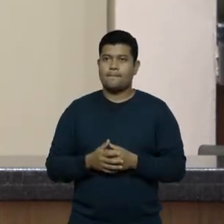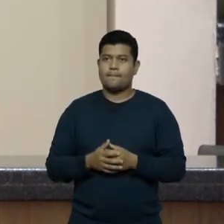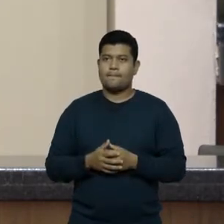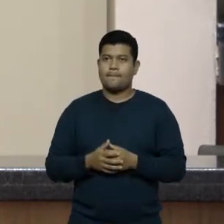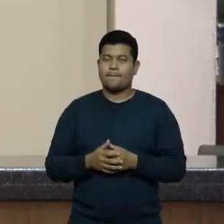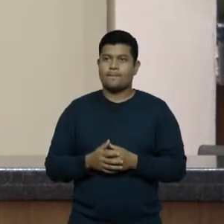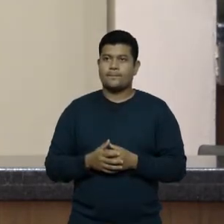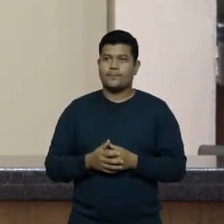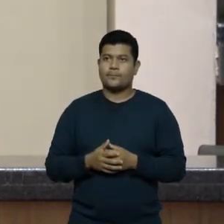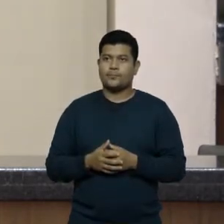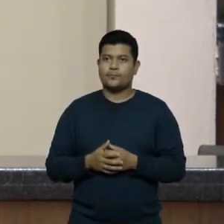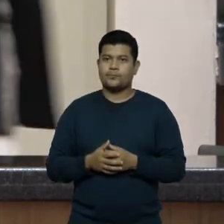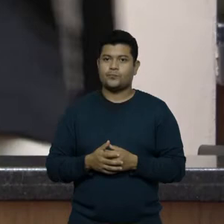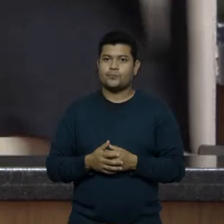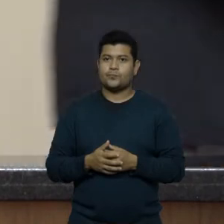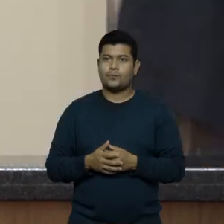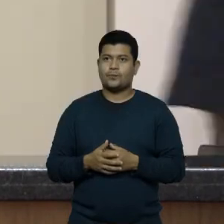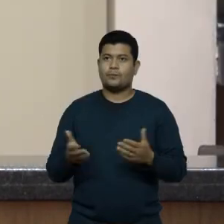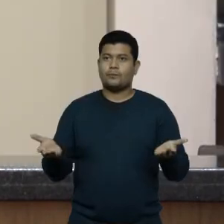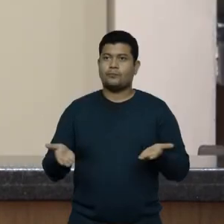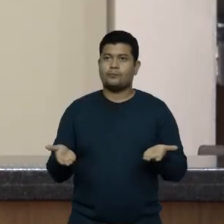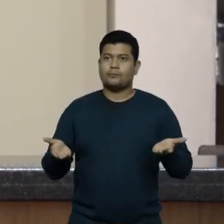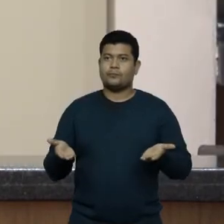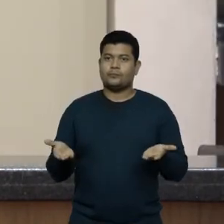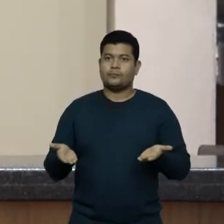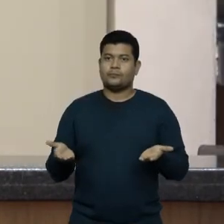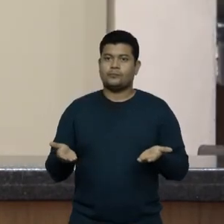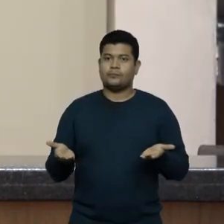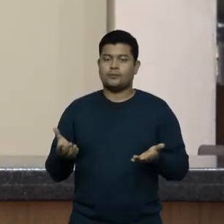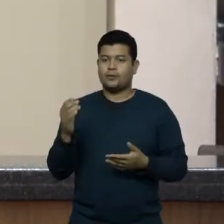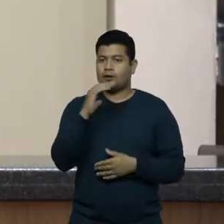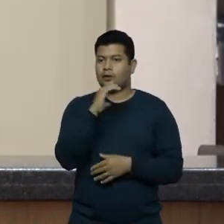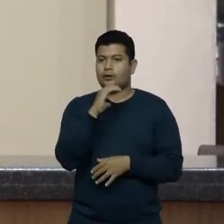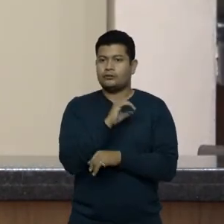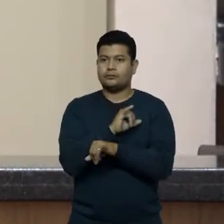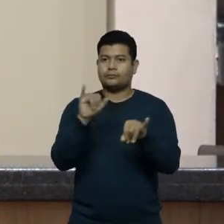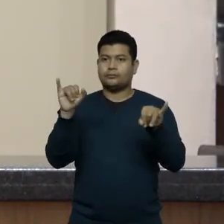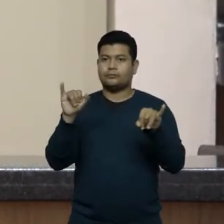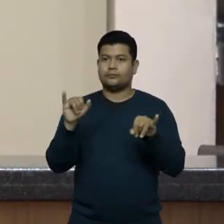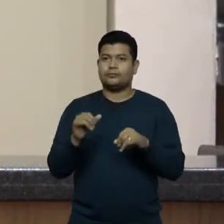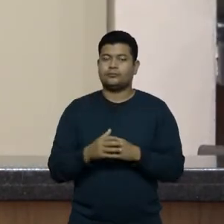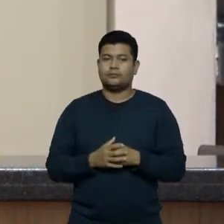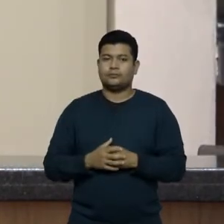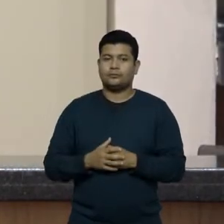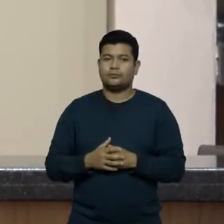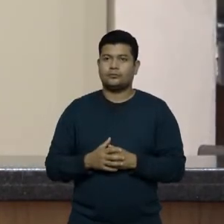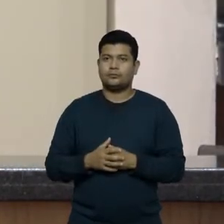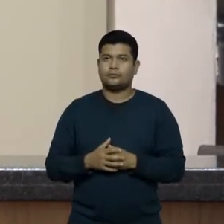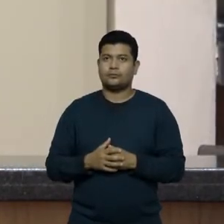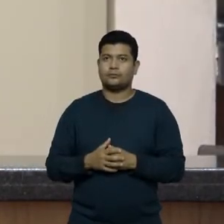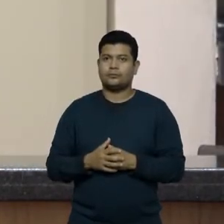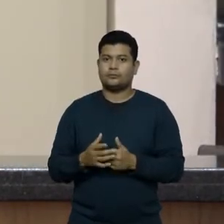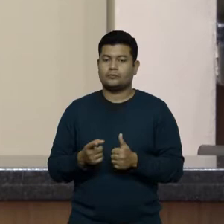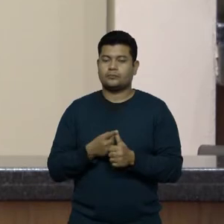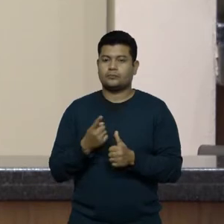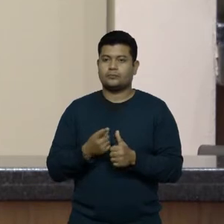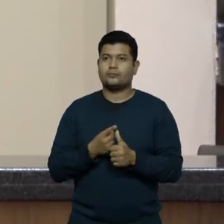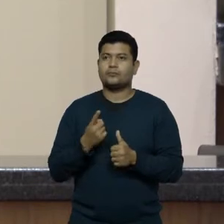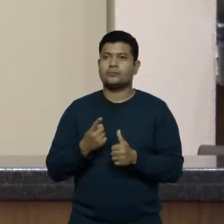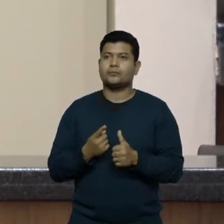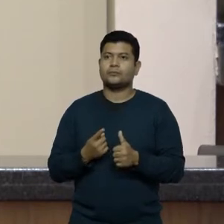a passamos agora as Breves comunicações primeiro